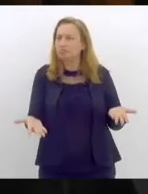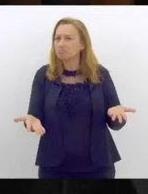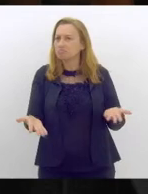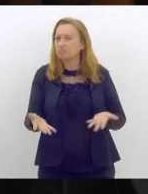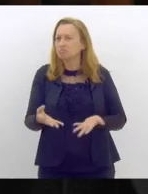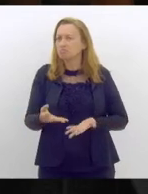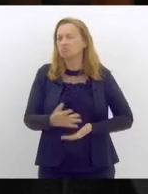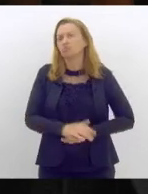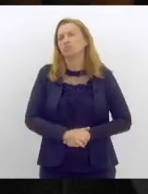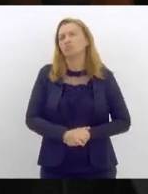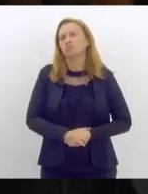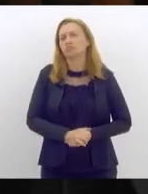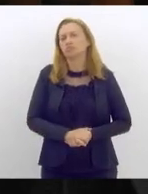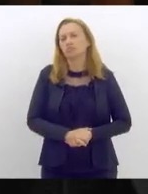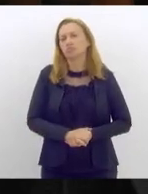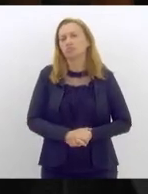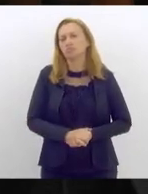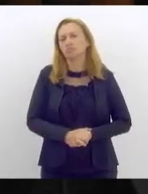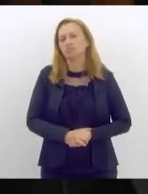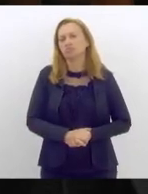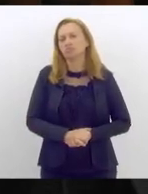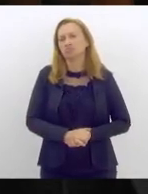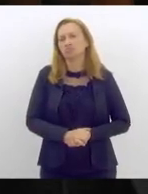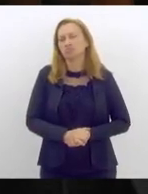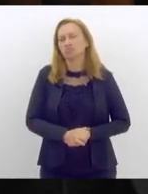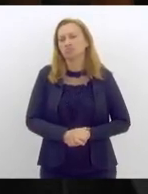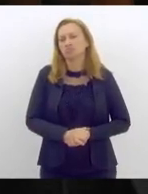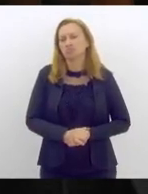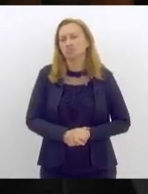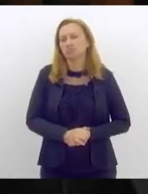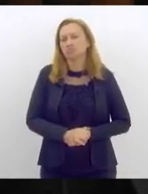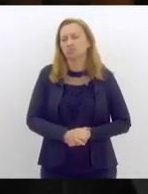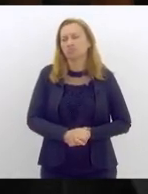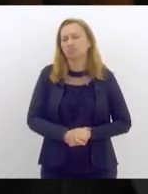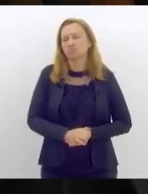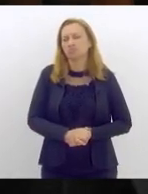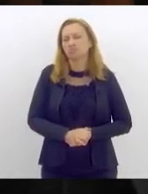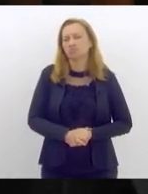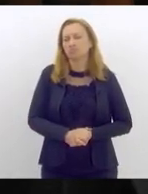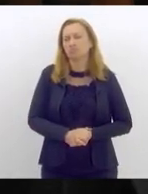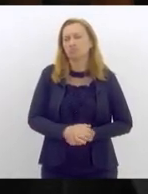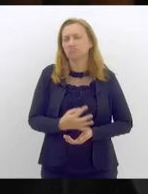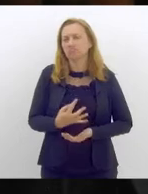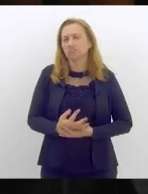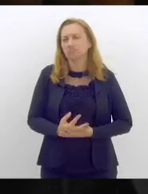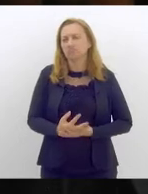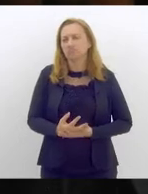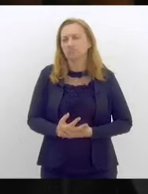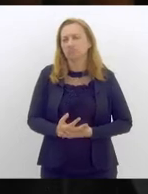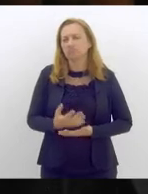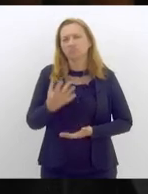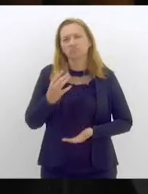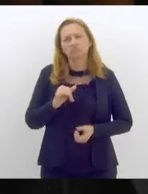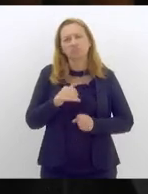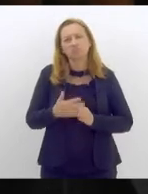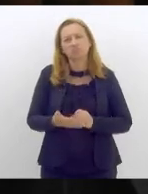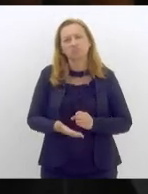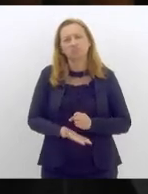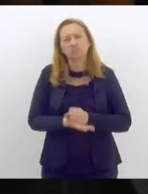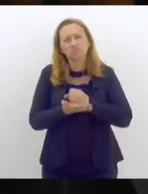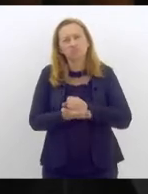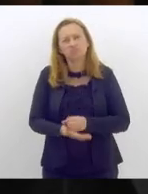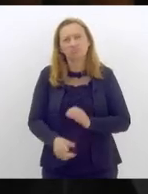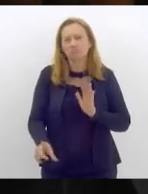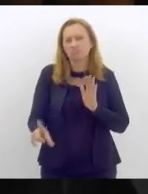o arcabouço jurídico que possa sustentar leis complementares